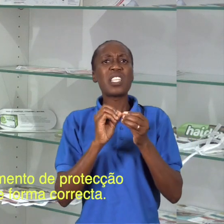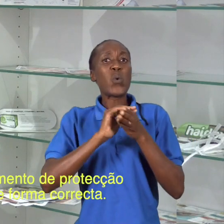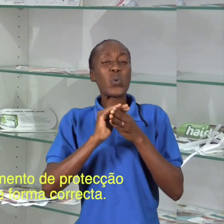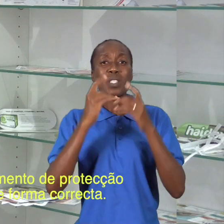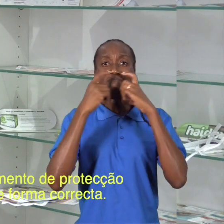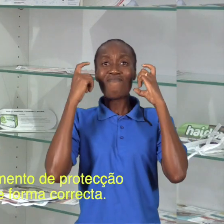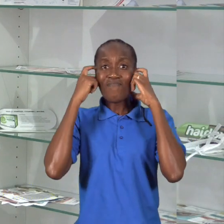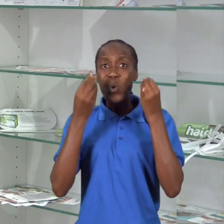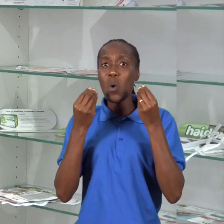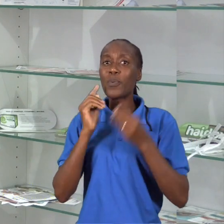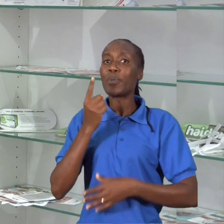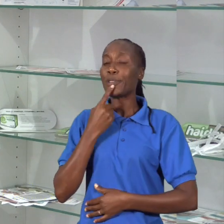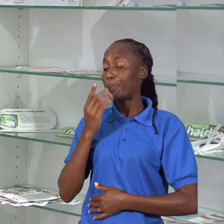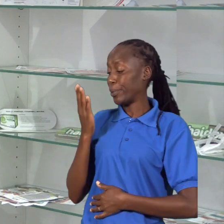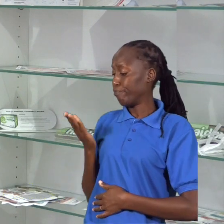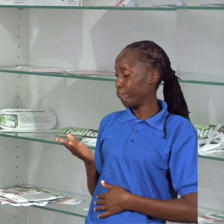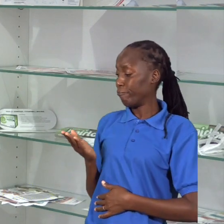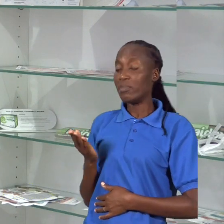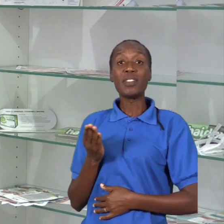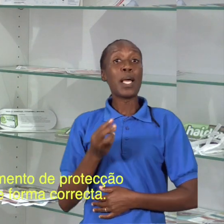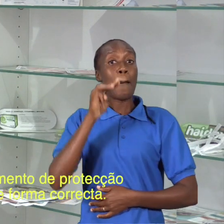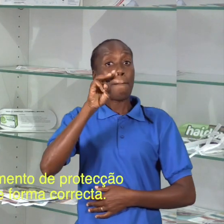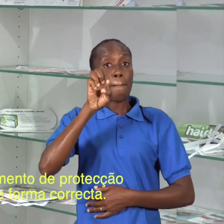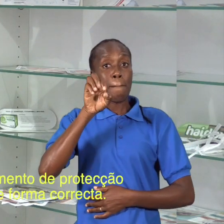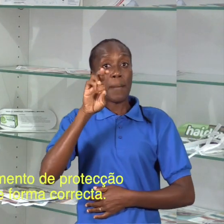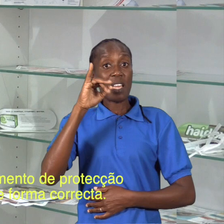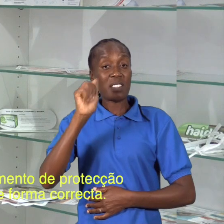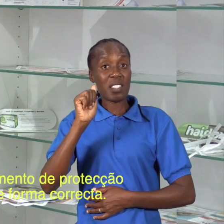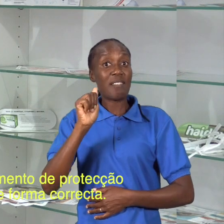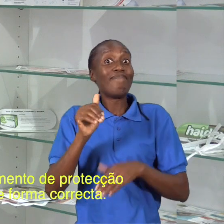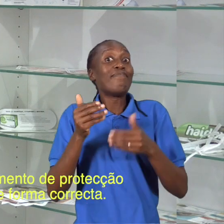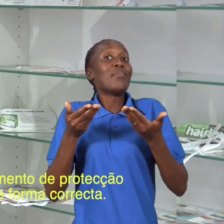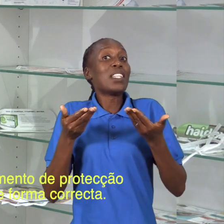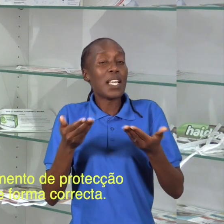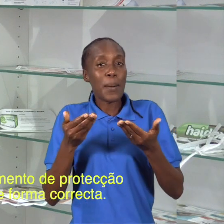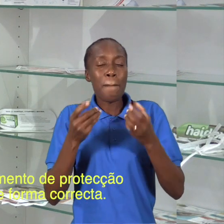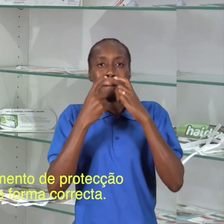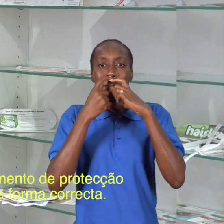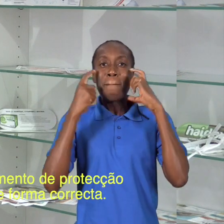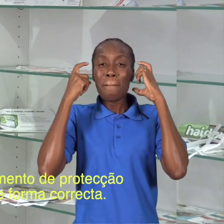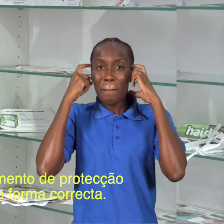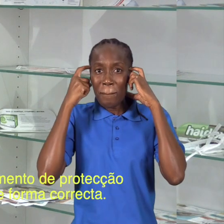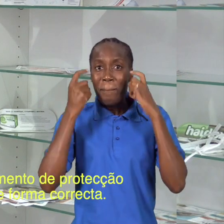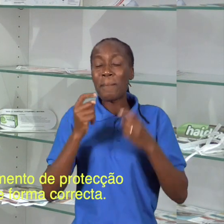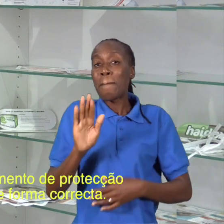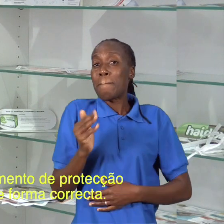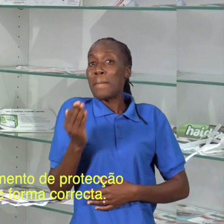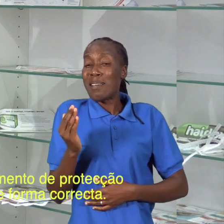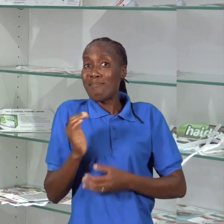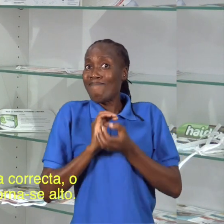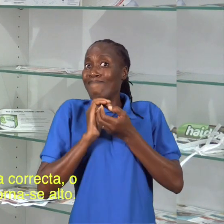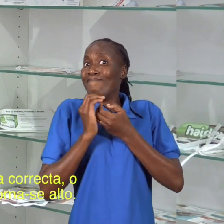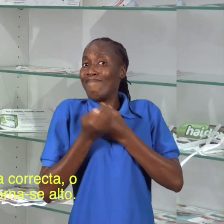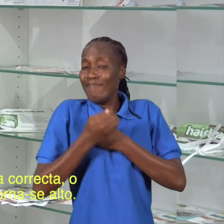Mércia, é assim. Máscara é o equipamento de proteção individual e deve ser usado de forma correta.